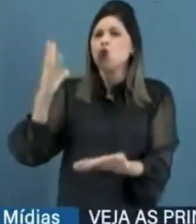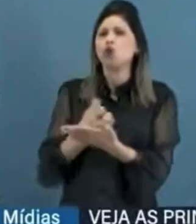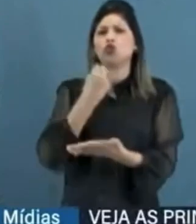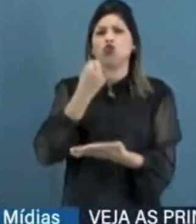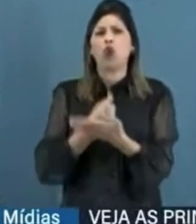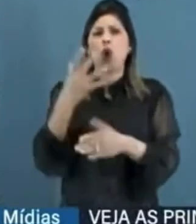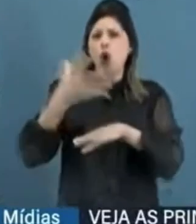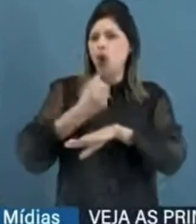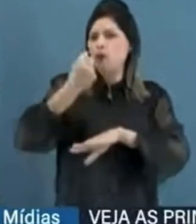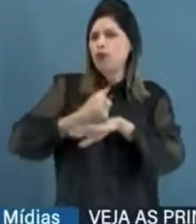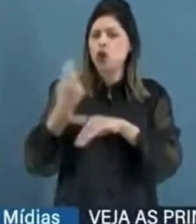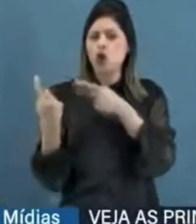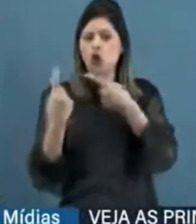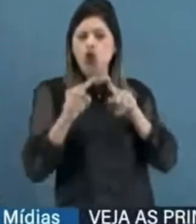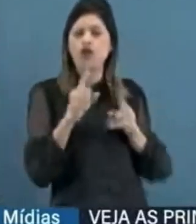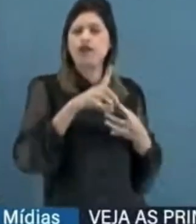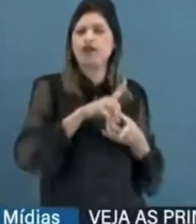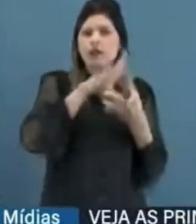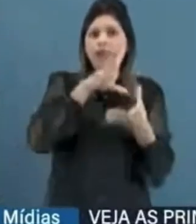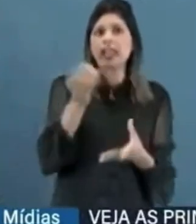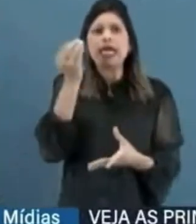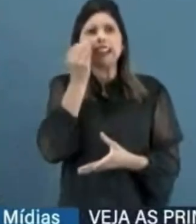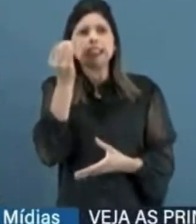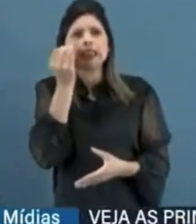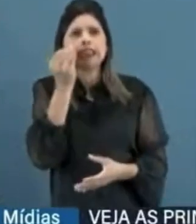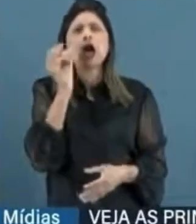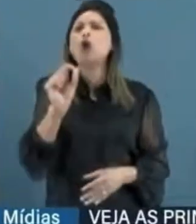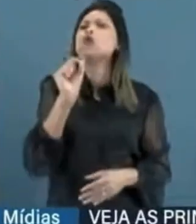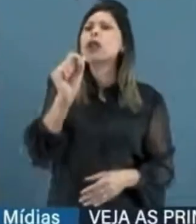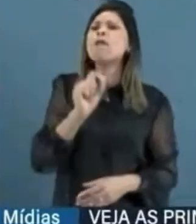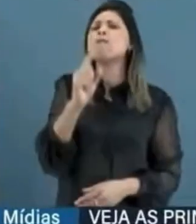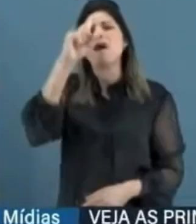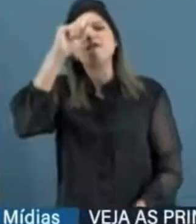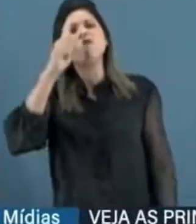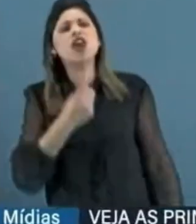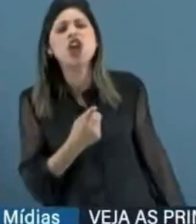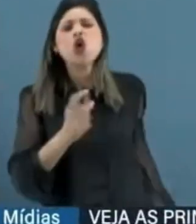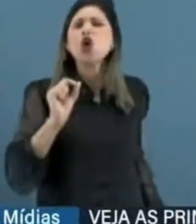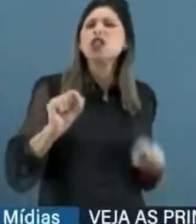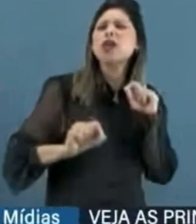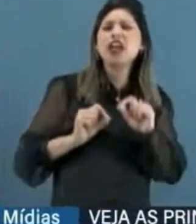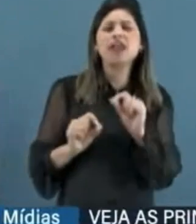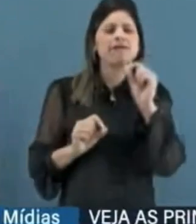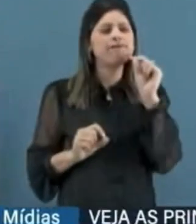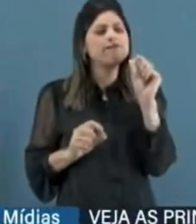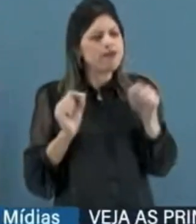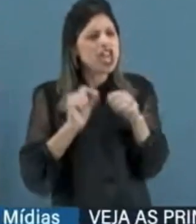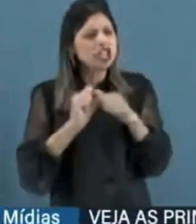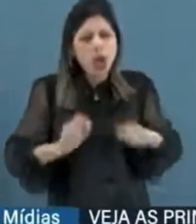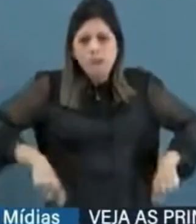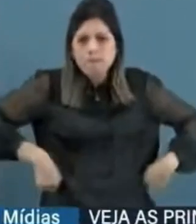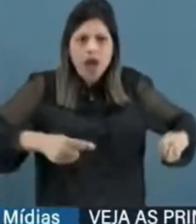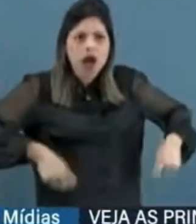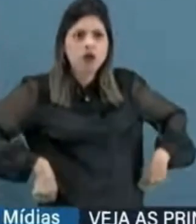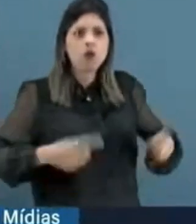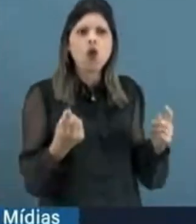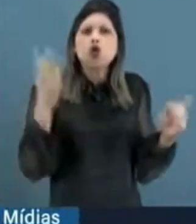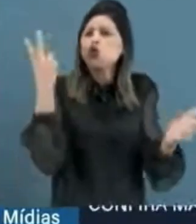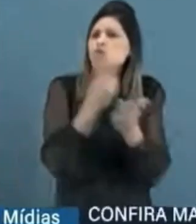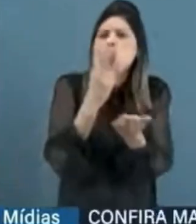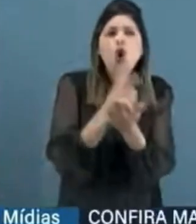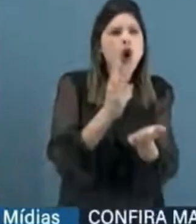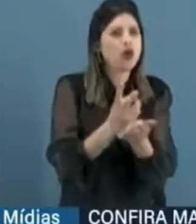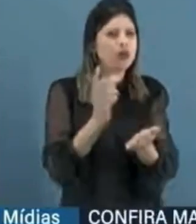vamos contribuir para apurar os financiadores, nós vamos contribuir para apurar aqueles que na comunicação